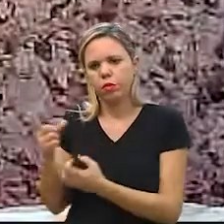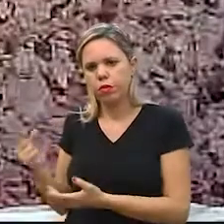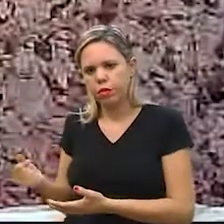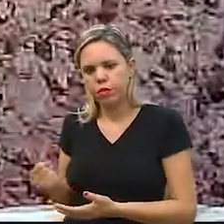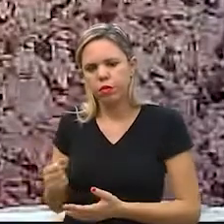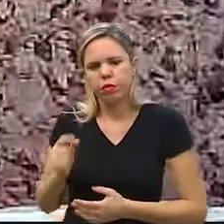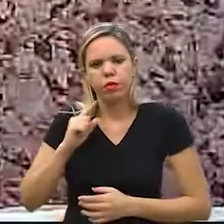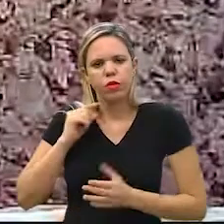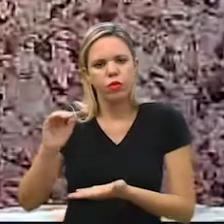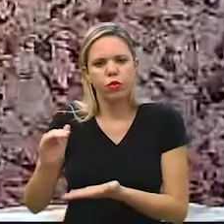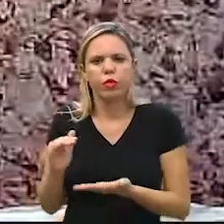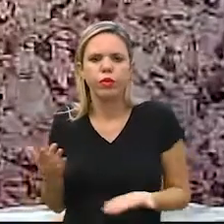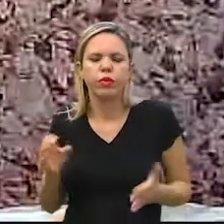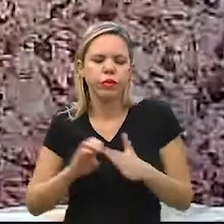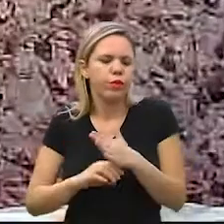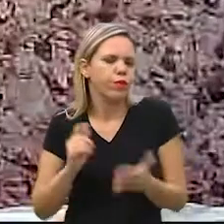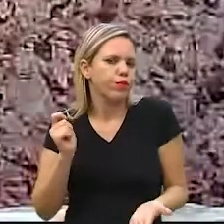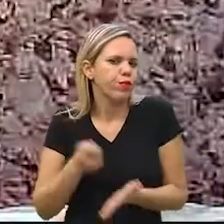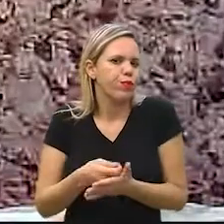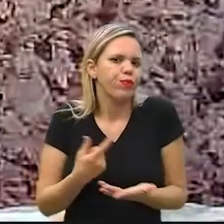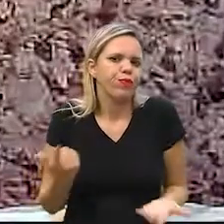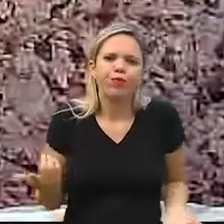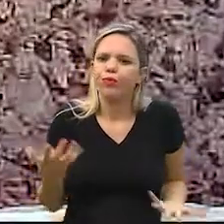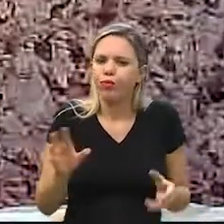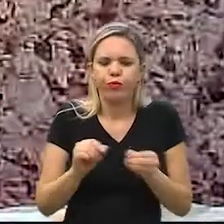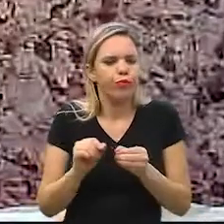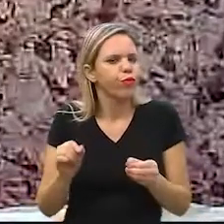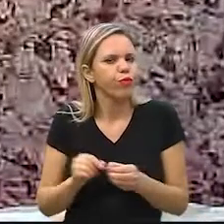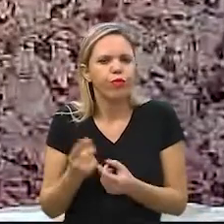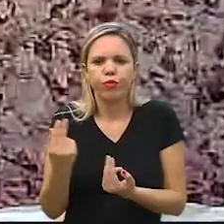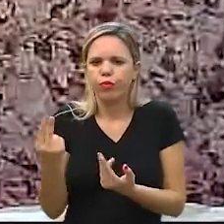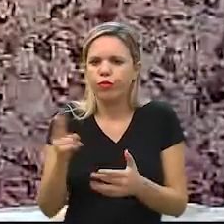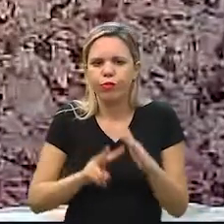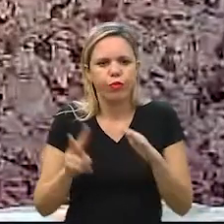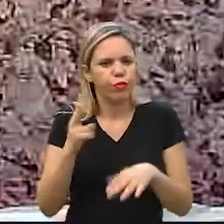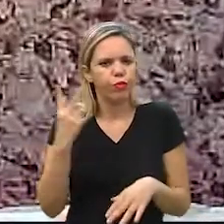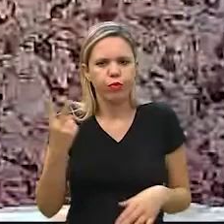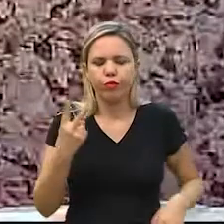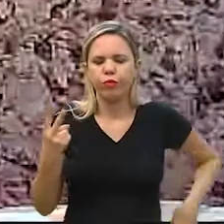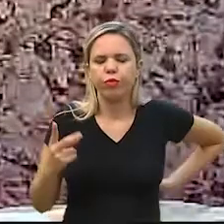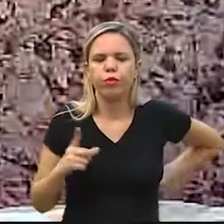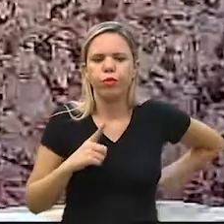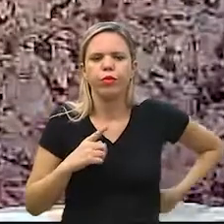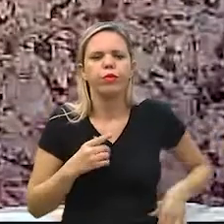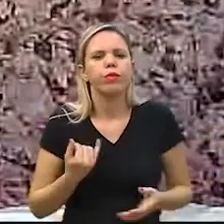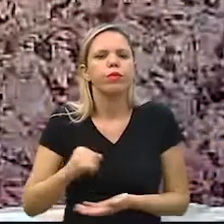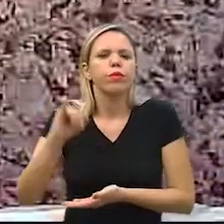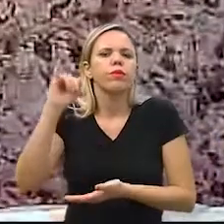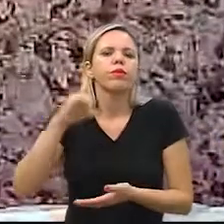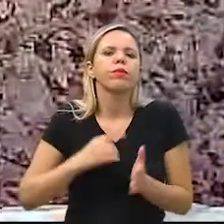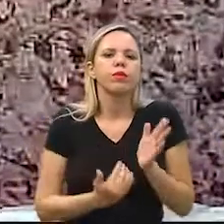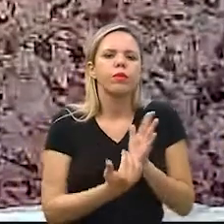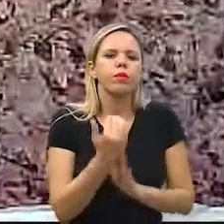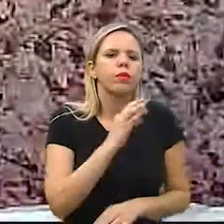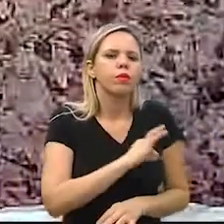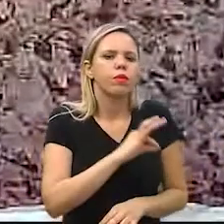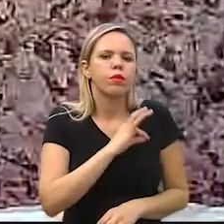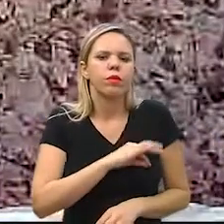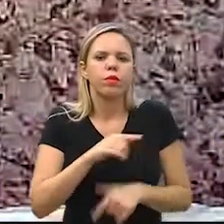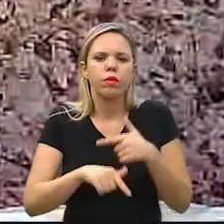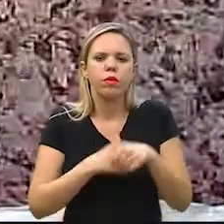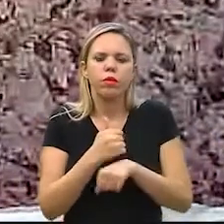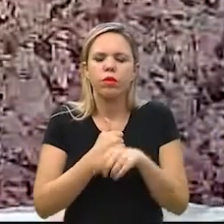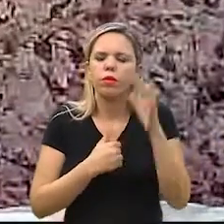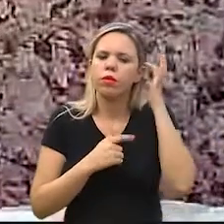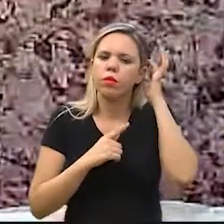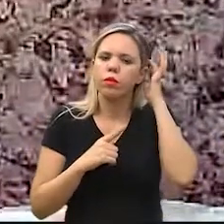recolhimento de lixo, a empresa não vai querer fazer pelo mesmo preço. Ela teve uma inflação, teve que aumentar o salário dos trabalhadores,